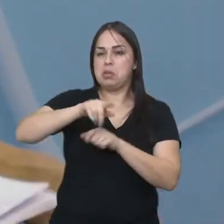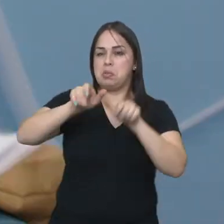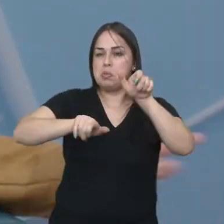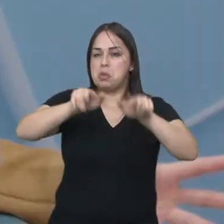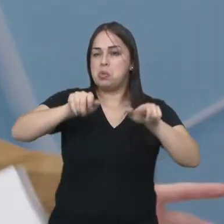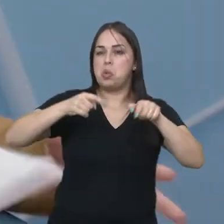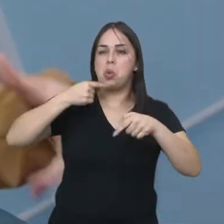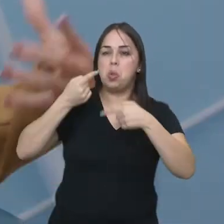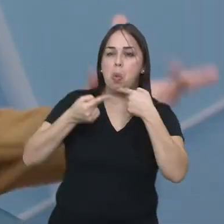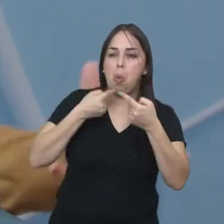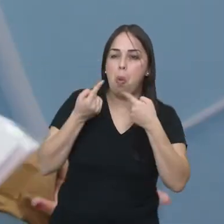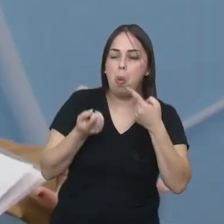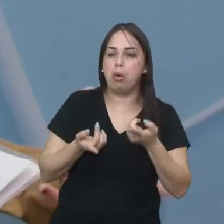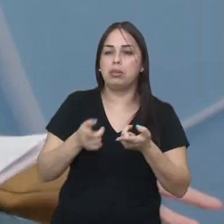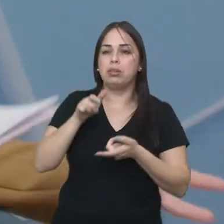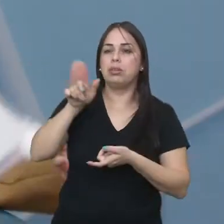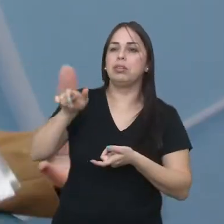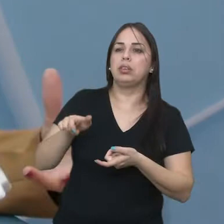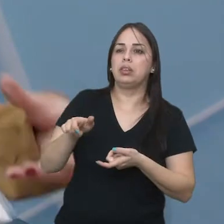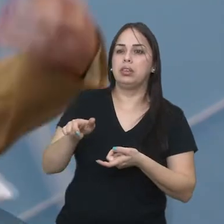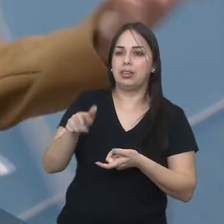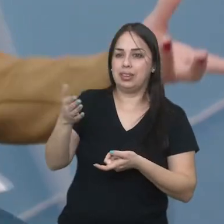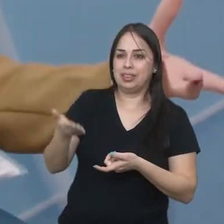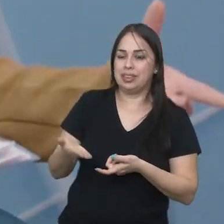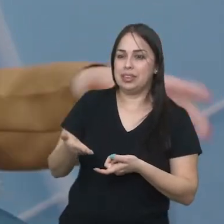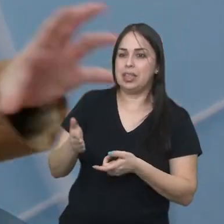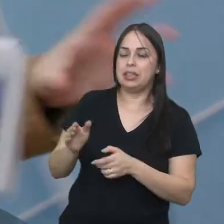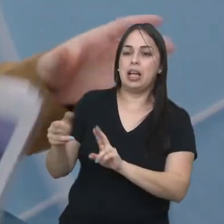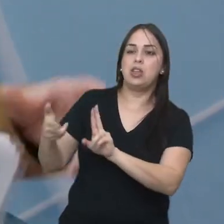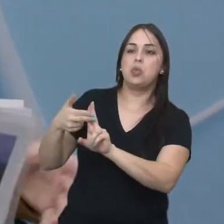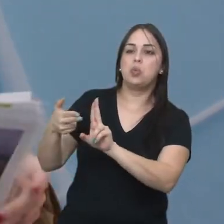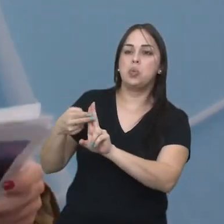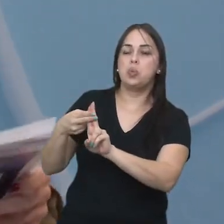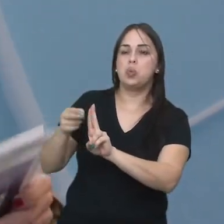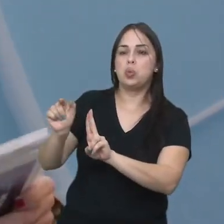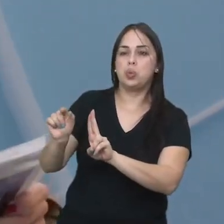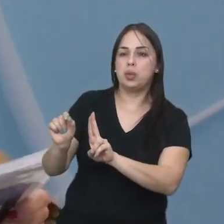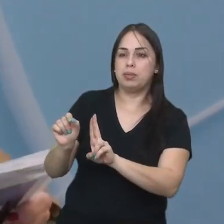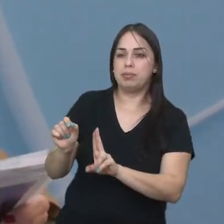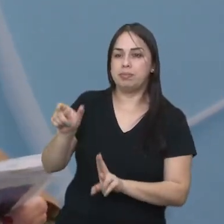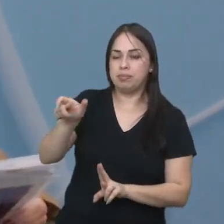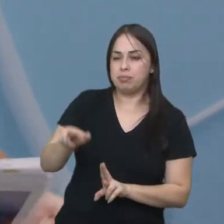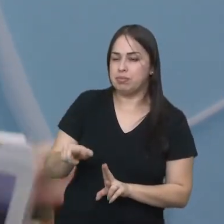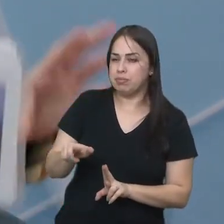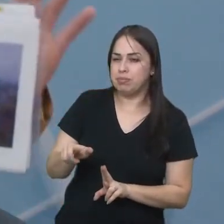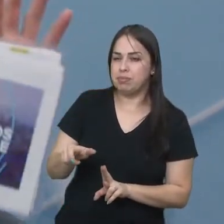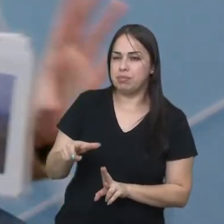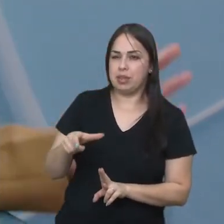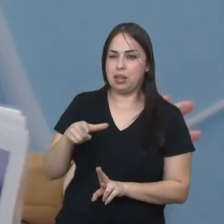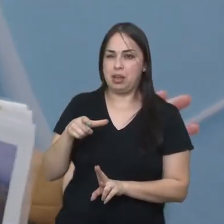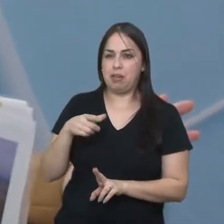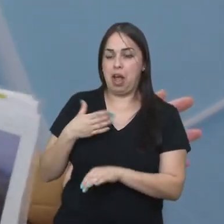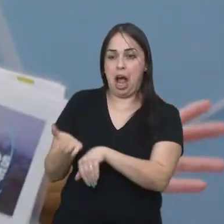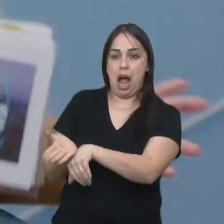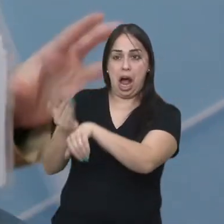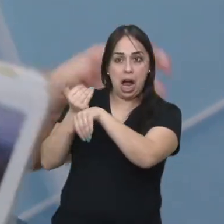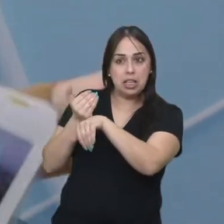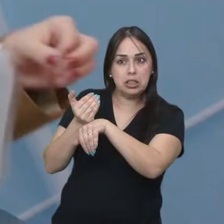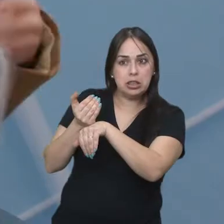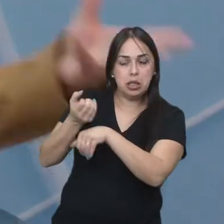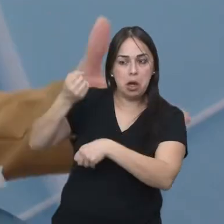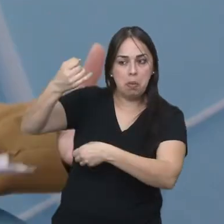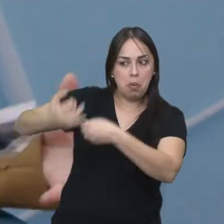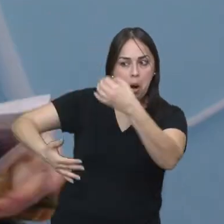trouxe muitas dúvidas para muitas pessoas. Vocês, aí para a Cristina, na rede municipal, teve uma